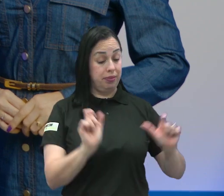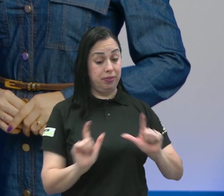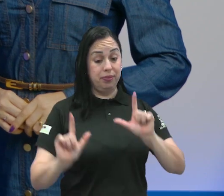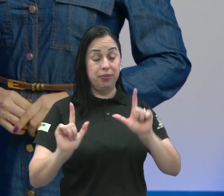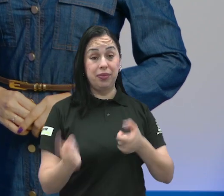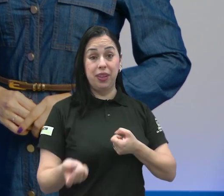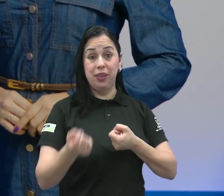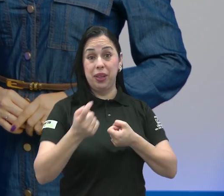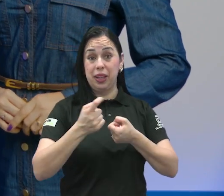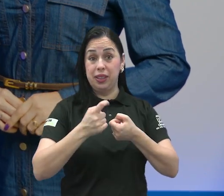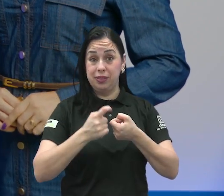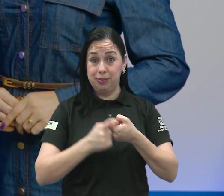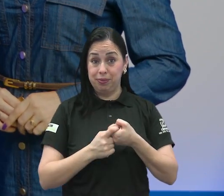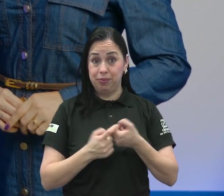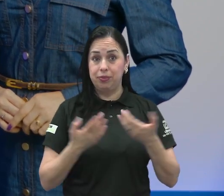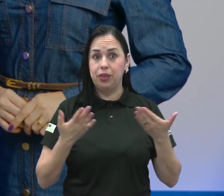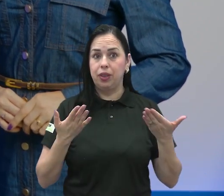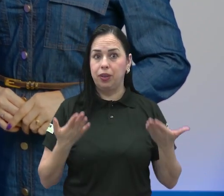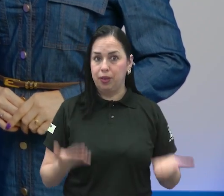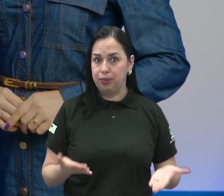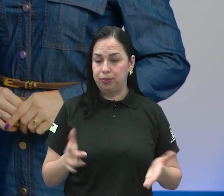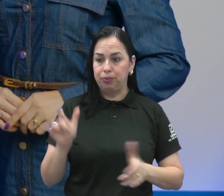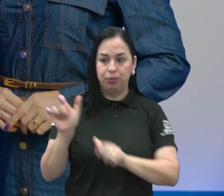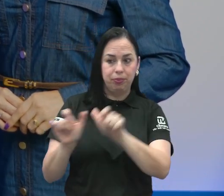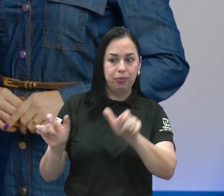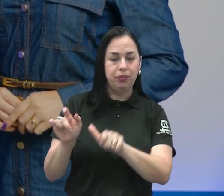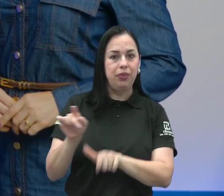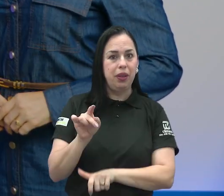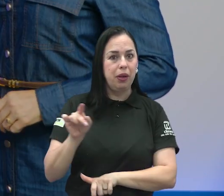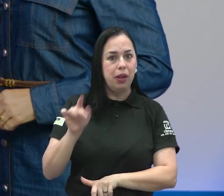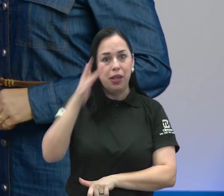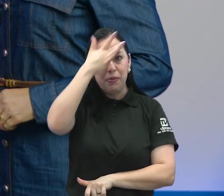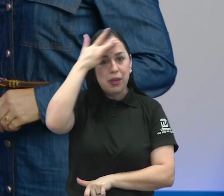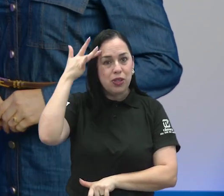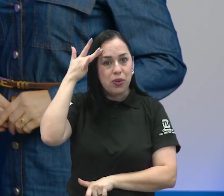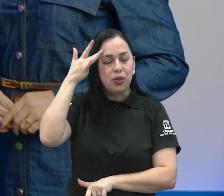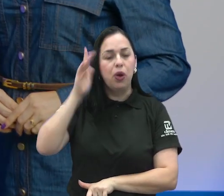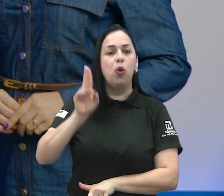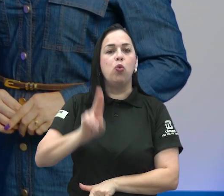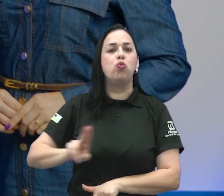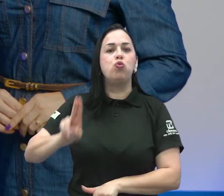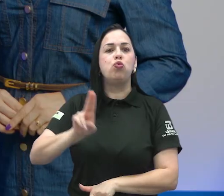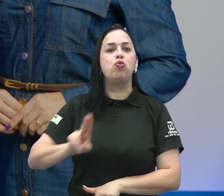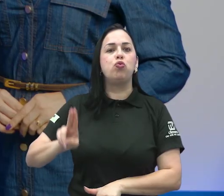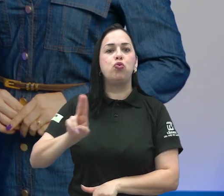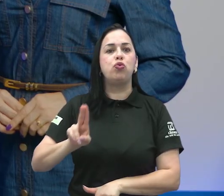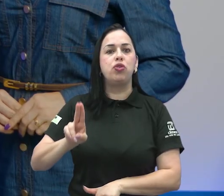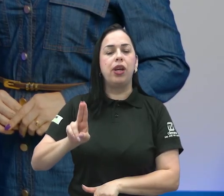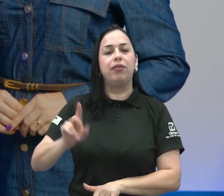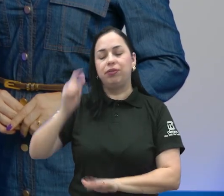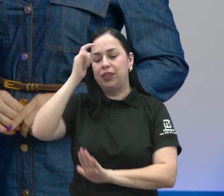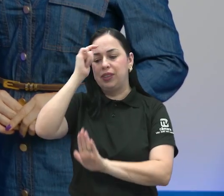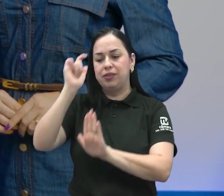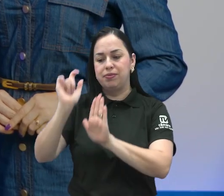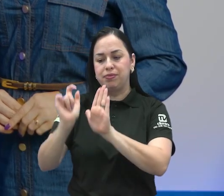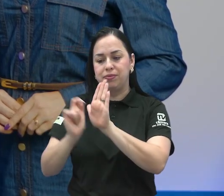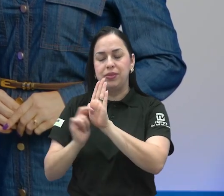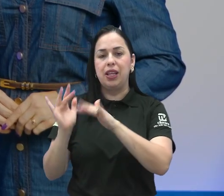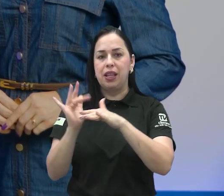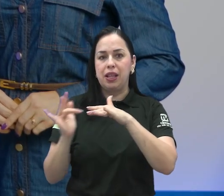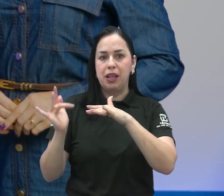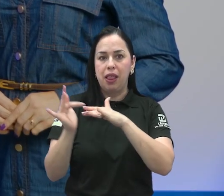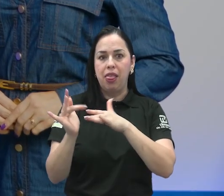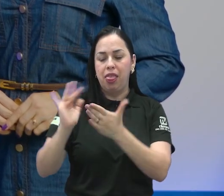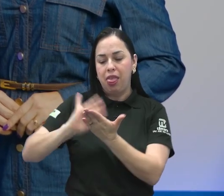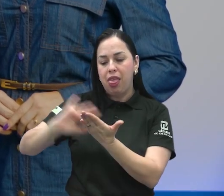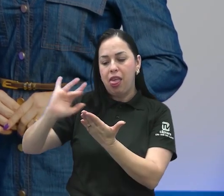De volta com o Sobre Política. Olha, as pessoas usam cada vez mais as redes sociais para buscarem não somente